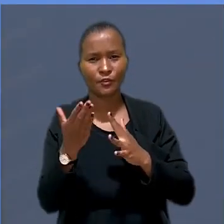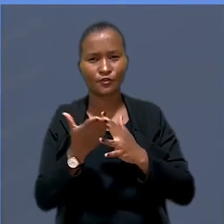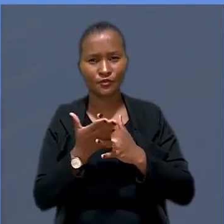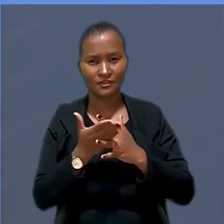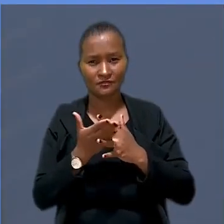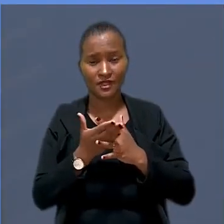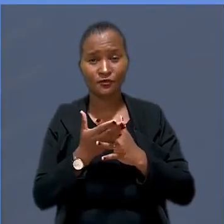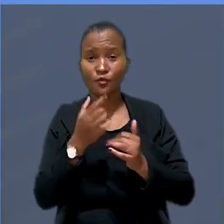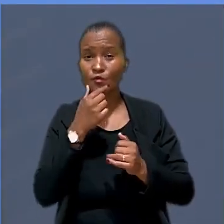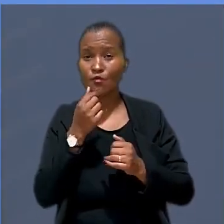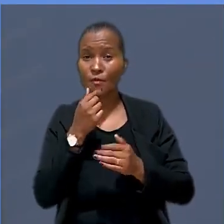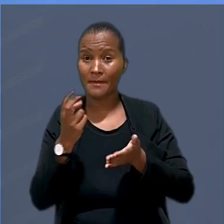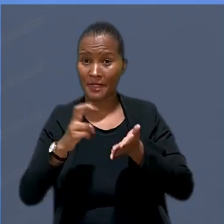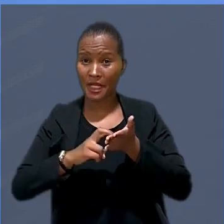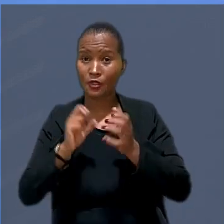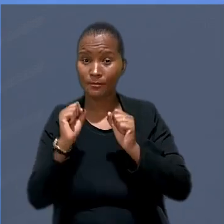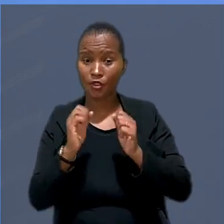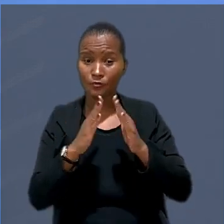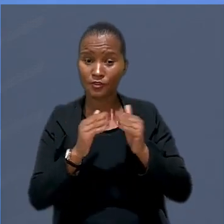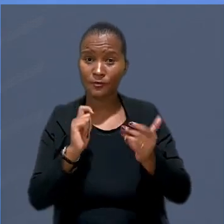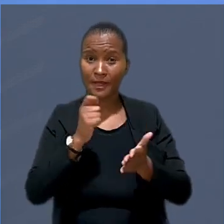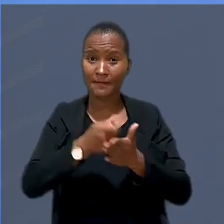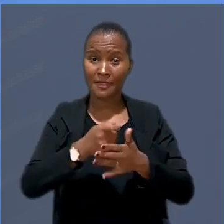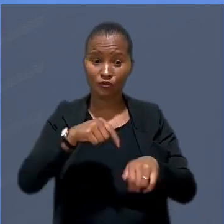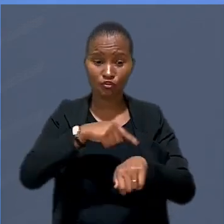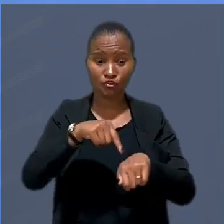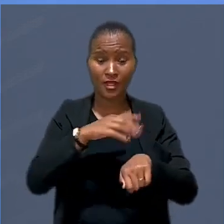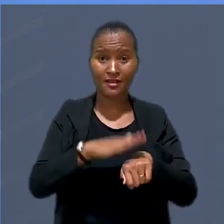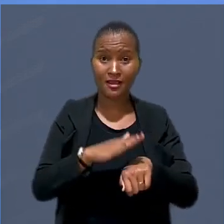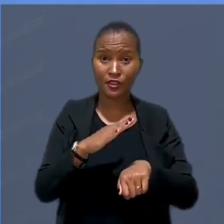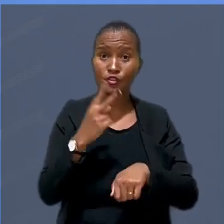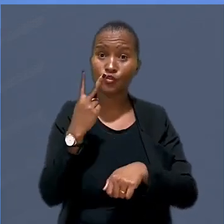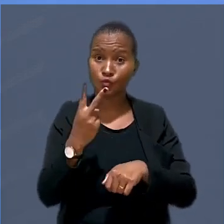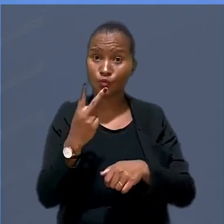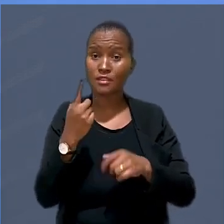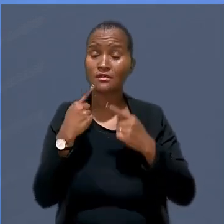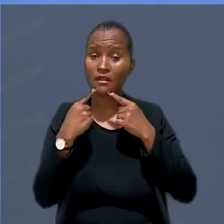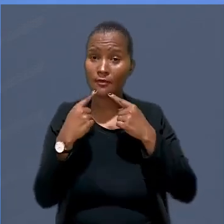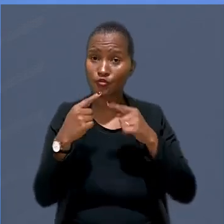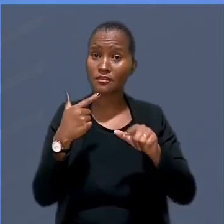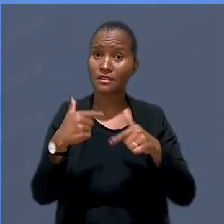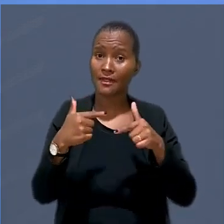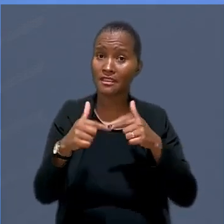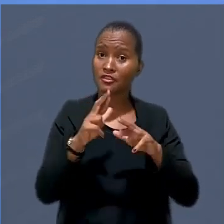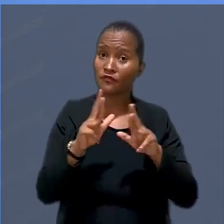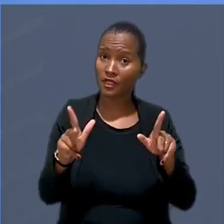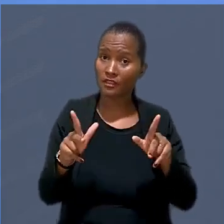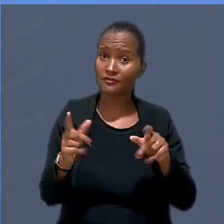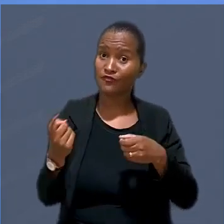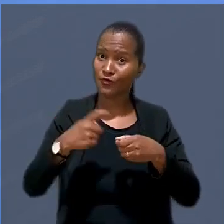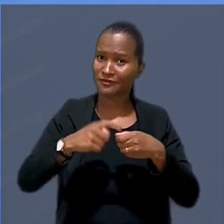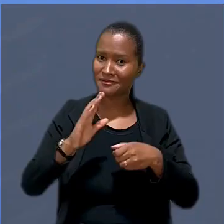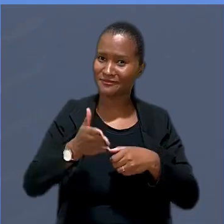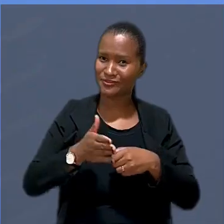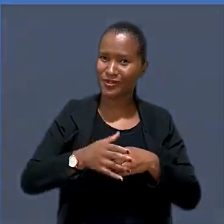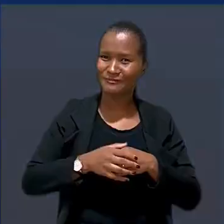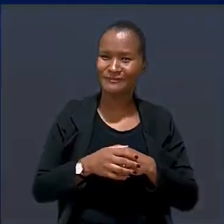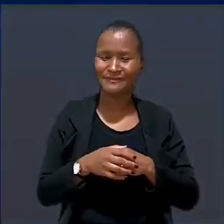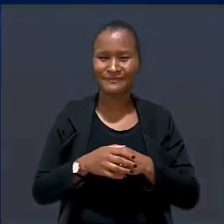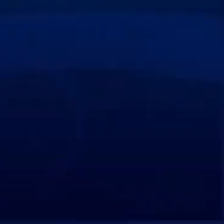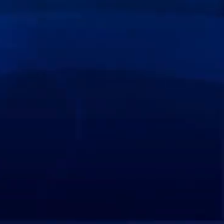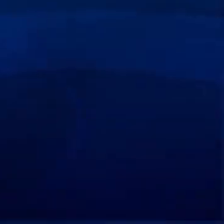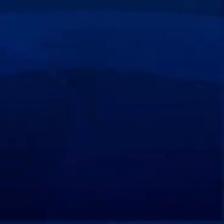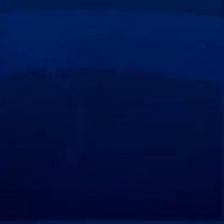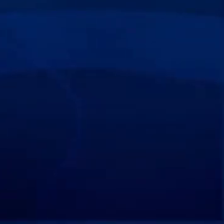Depois do intervalo, bancário pode solicitar pagamento de horas extras em duas reclamações trabalhistas diferentes. A gente volta daqui a pouco.